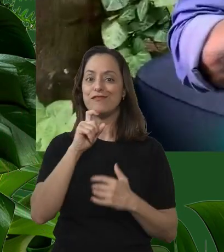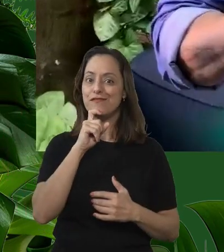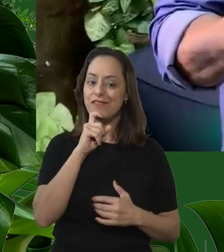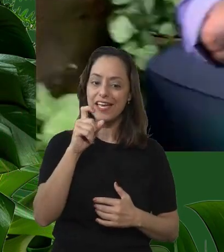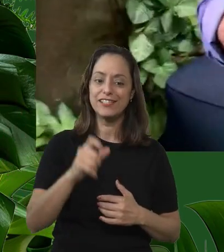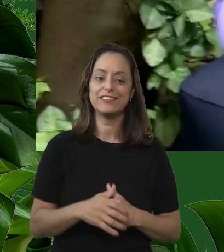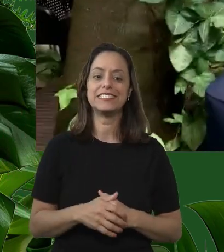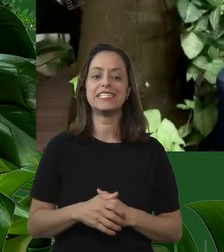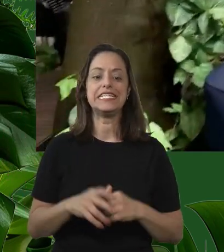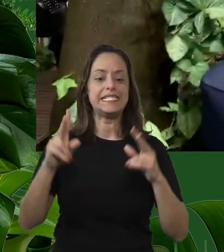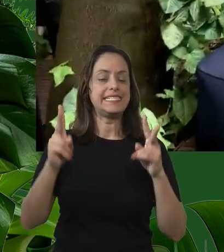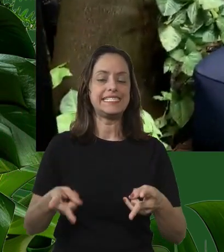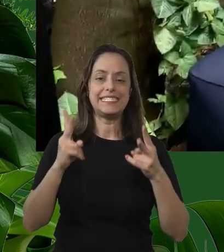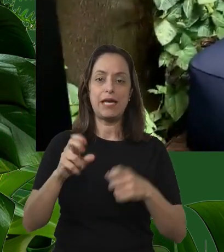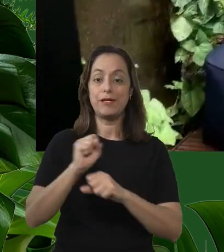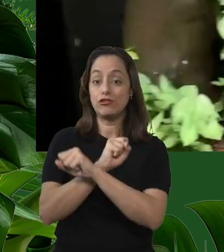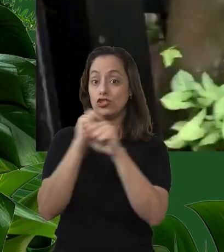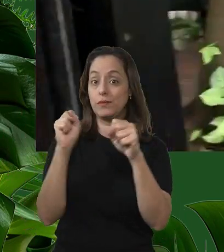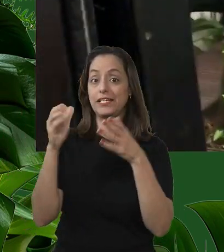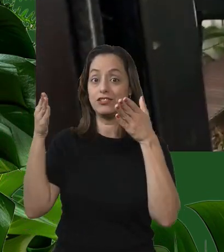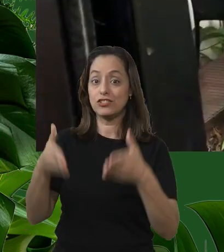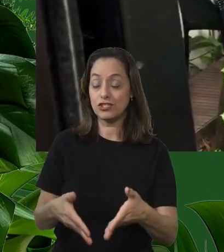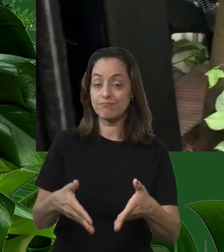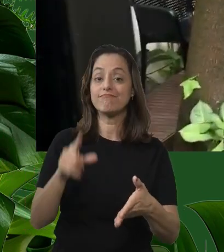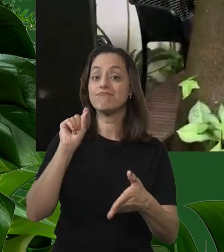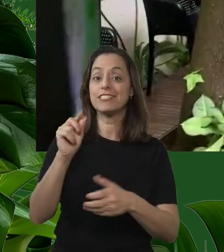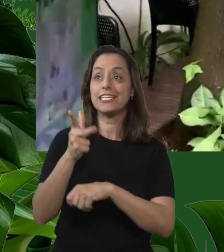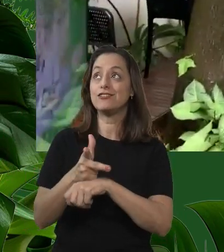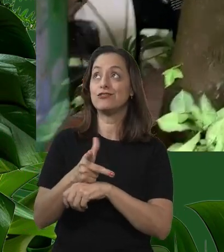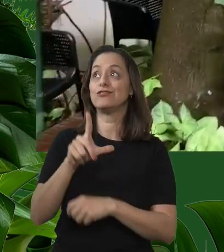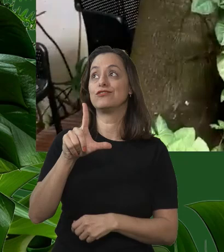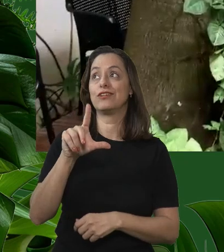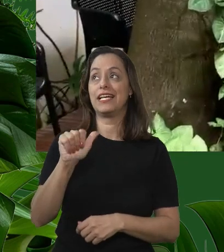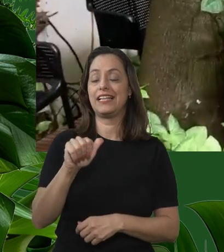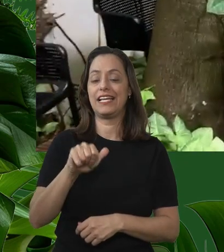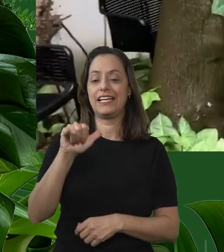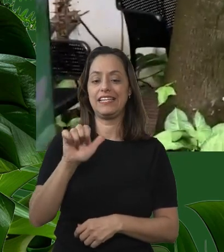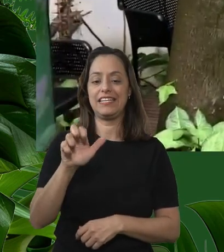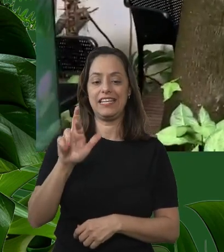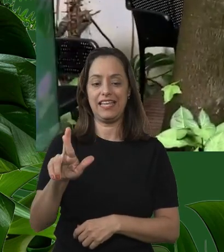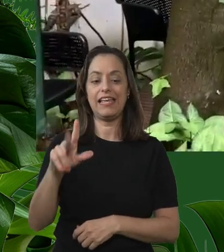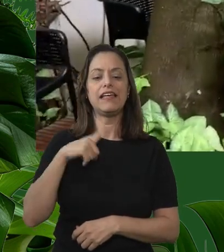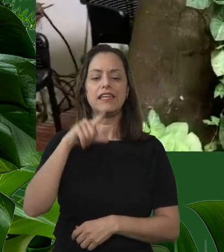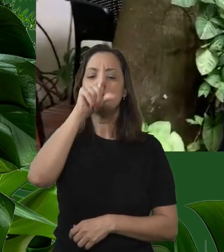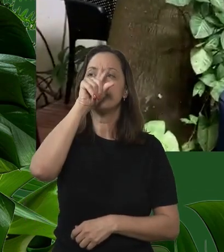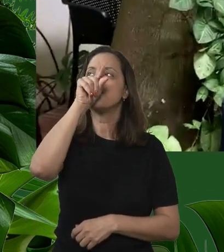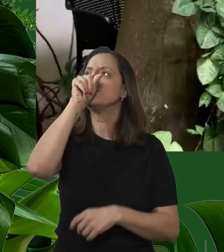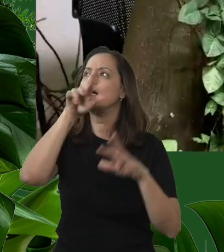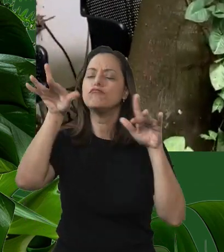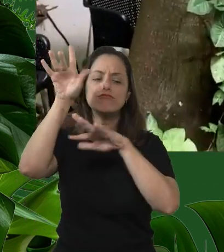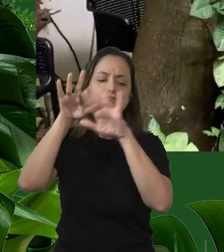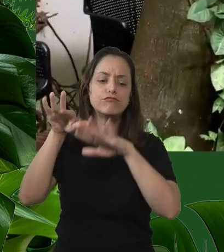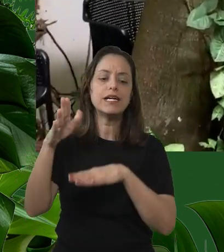Passarinho, ó, todas as vezes a gente chega de manhã aqui nos estúdios da Layer, passarinhos cantando. A gente já criou passarinhos aqui, tá? Isso é verdade